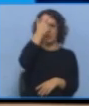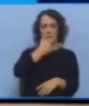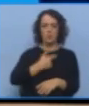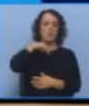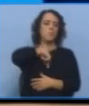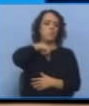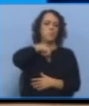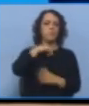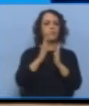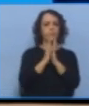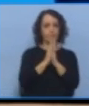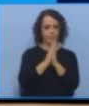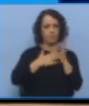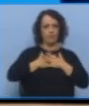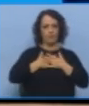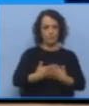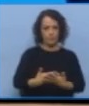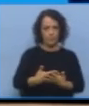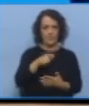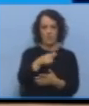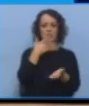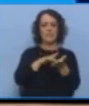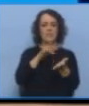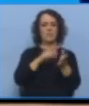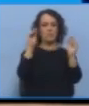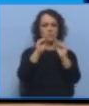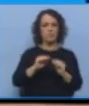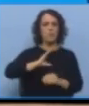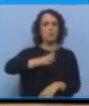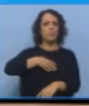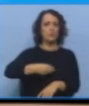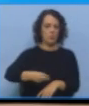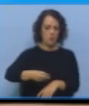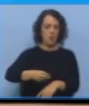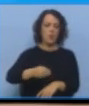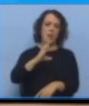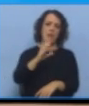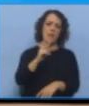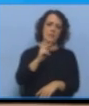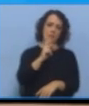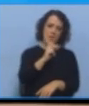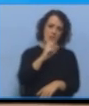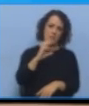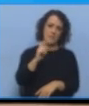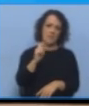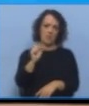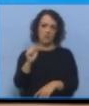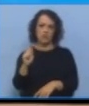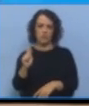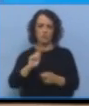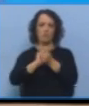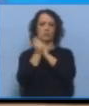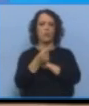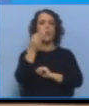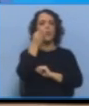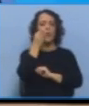cristão empresarial, que é um livro desenvolvido a nível mundial e que a SES vai tomar. Já é uma nova versão, como é que se introduz o